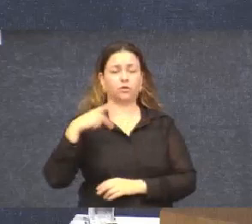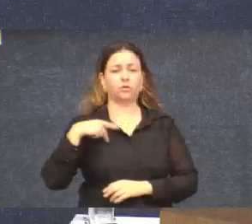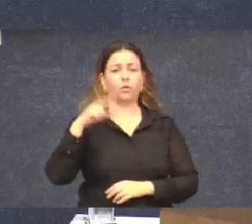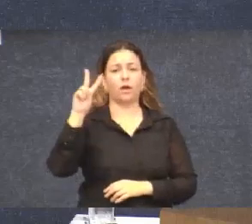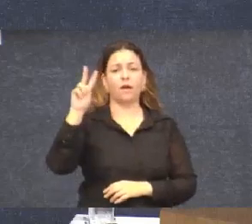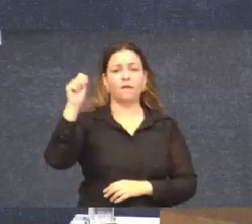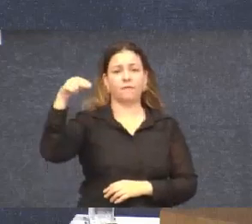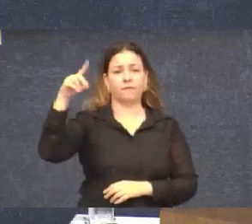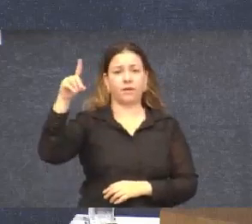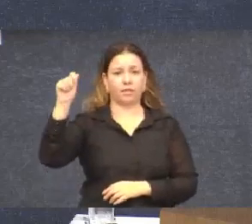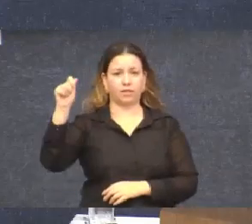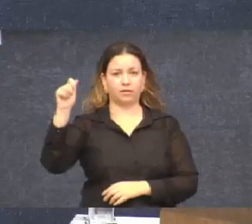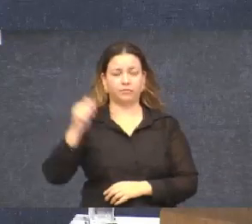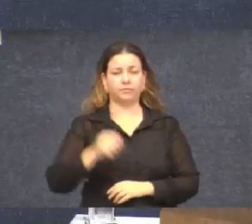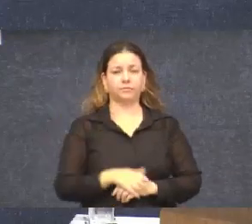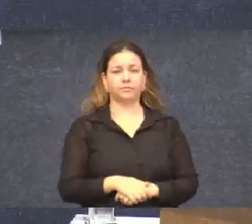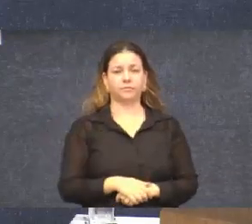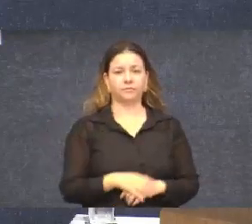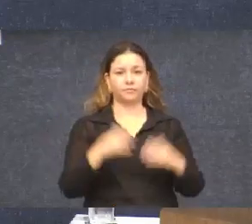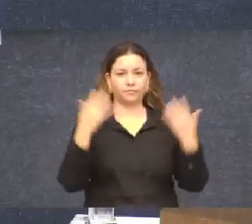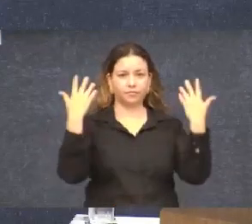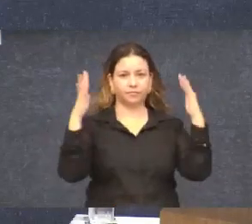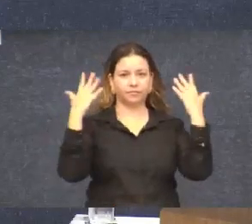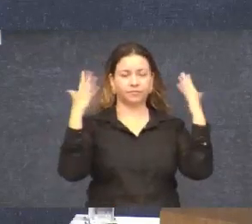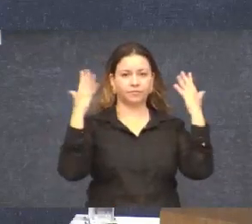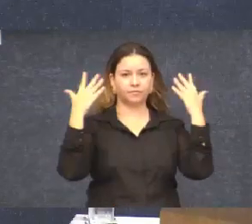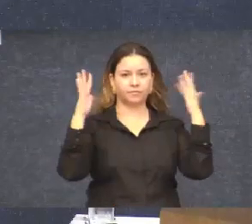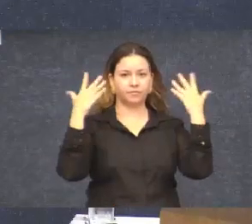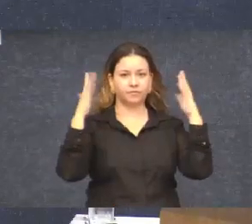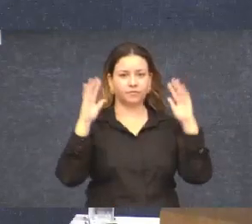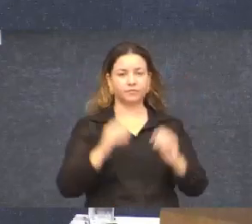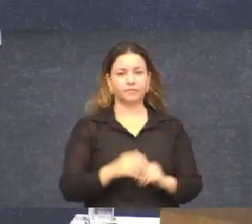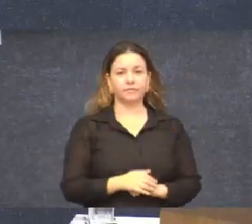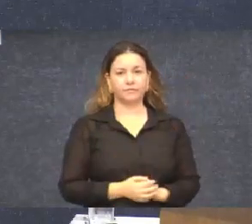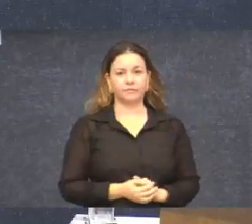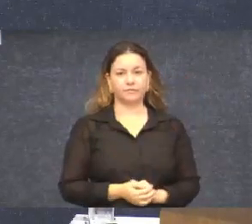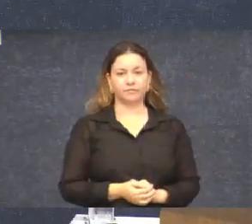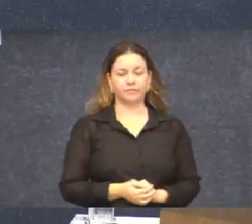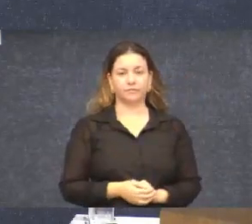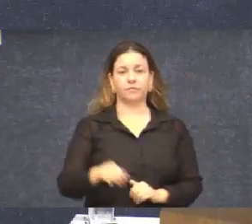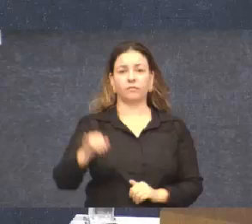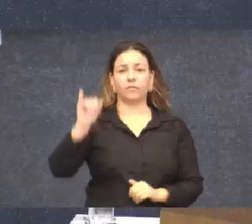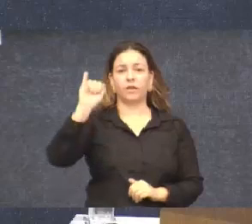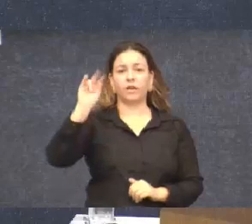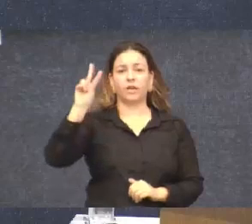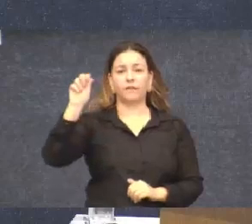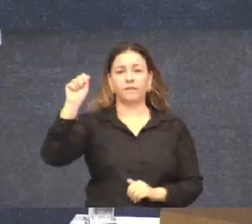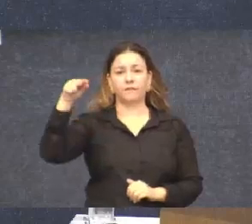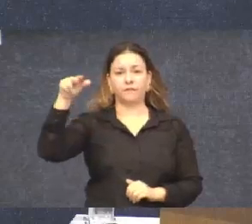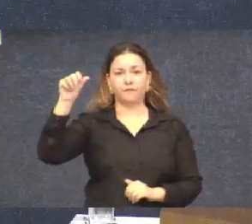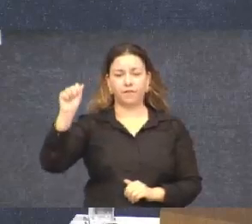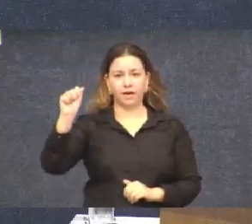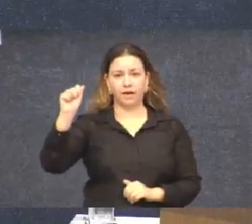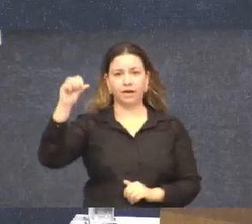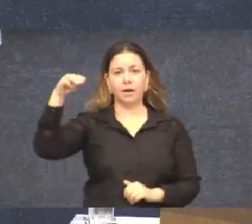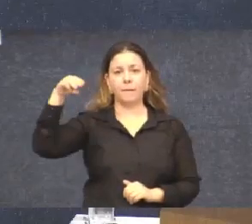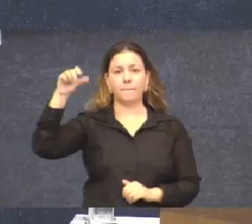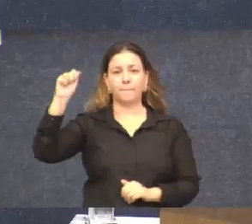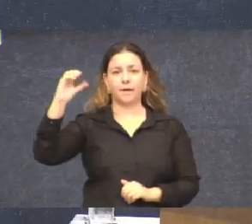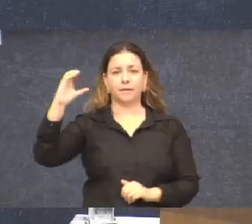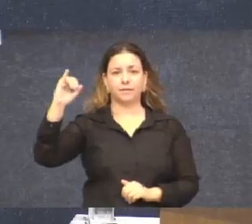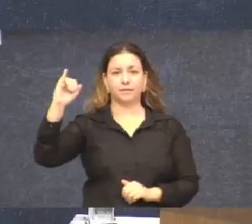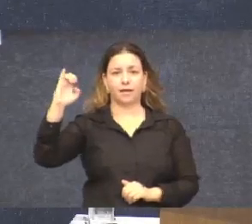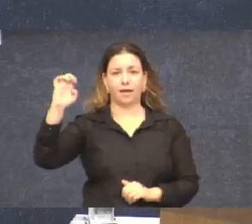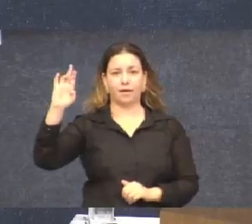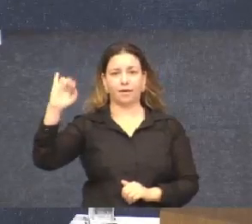assim ter amigos contigo em todas as situações. Ivana, a gente Italo, não pode ter Macieira. Tudo.